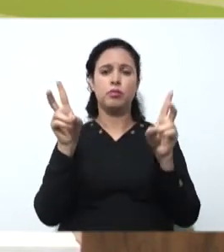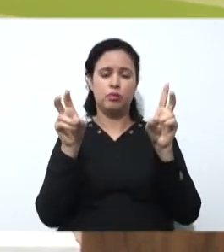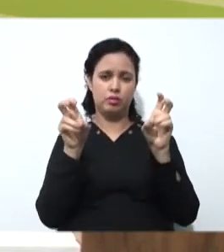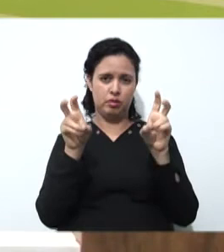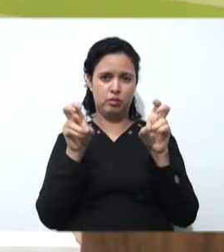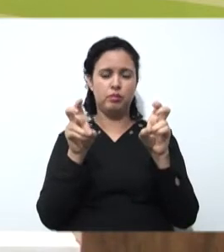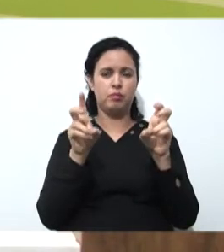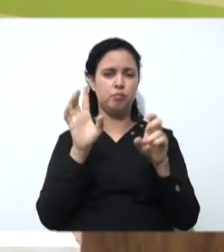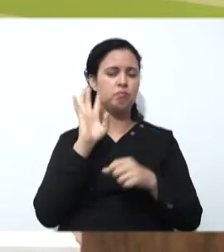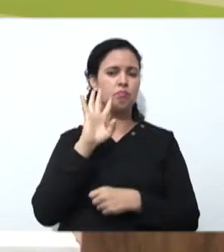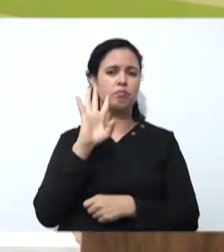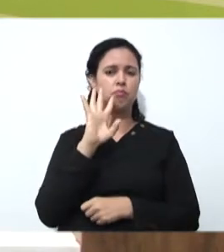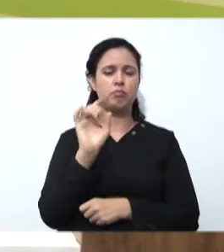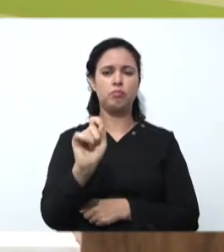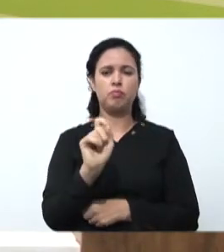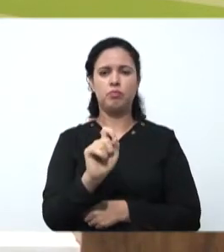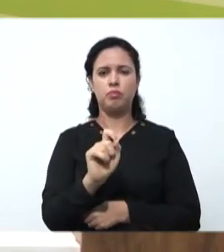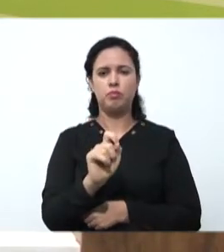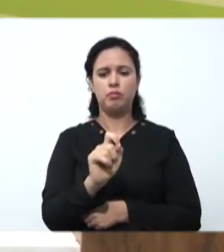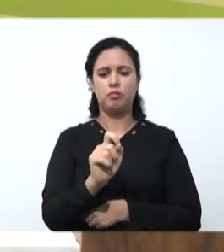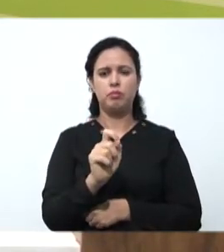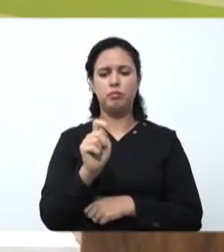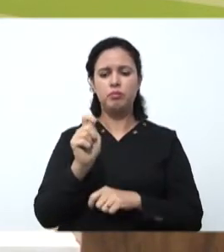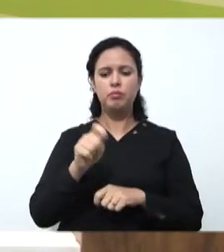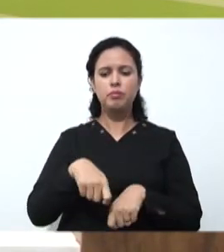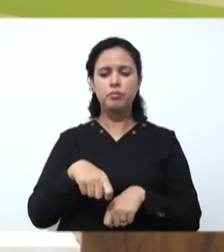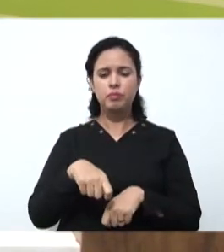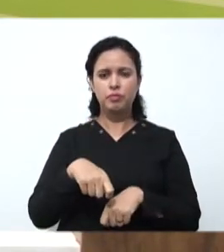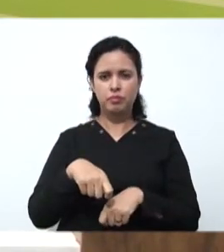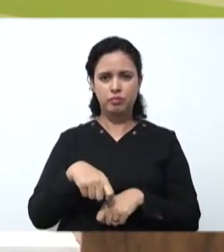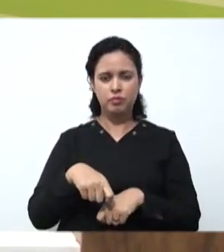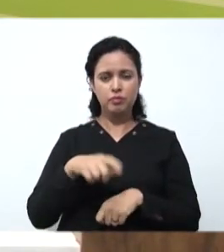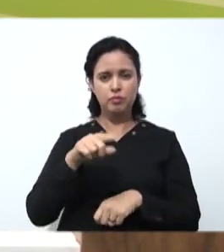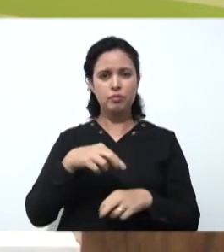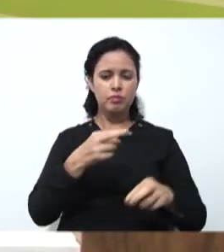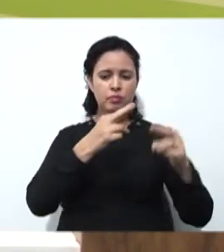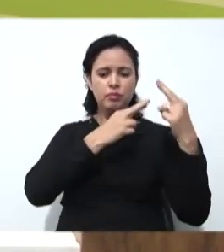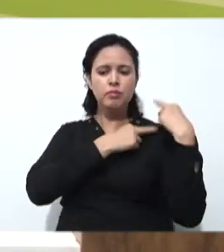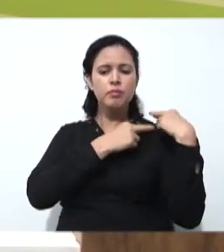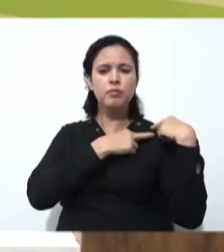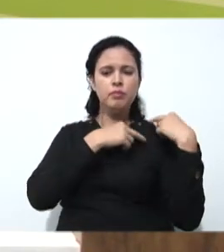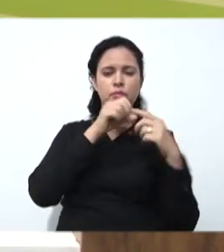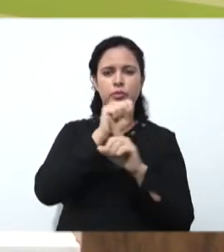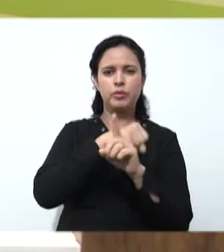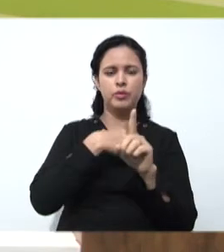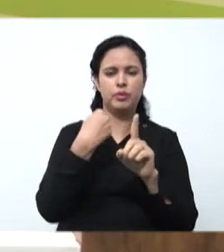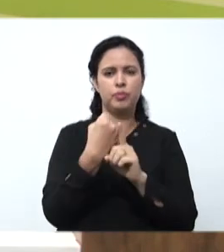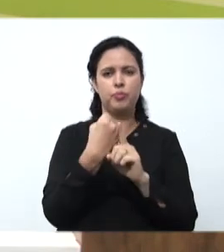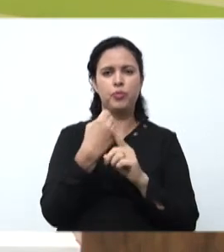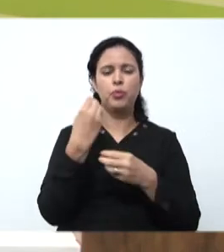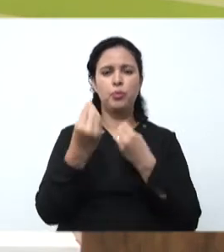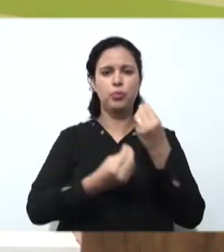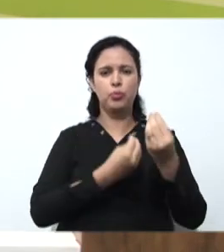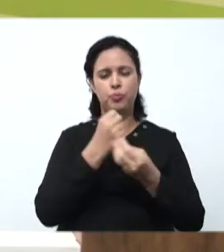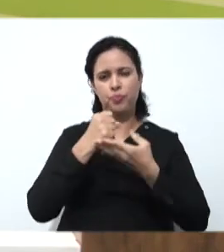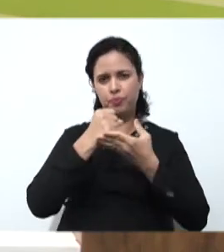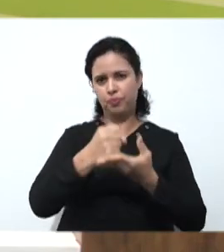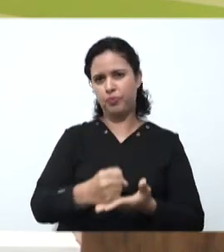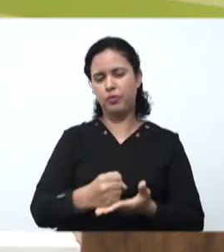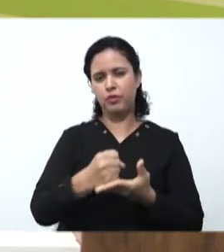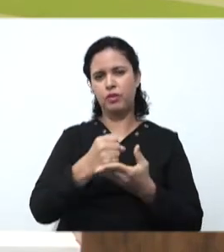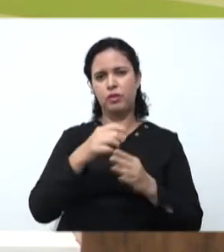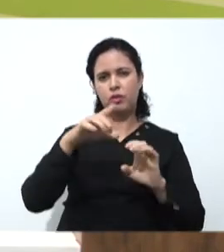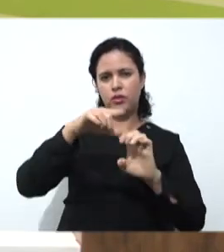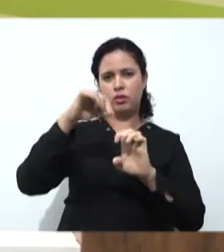bacana que a gente pode trilhar é o da responsabilidade social. Como eu vou me tornar um